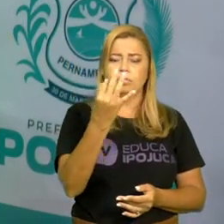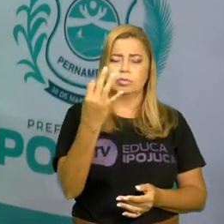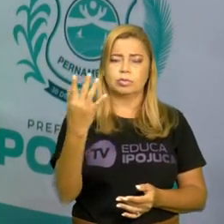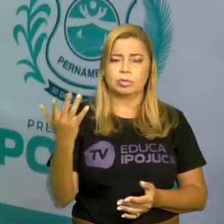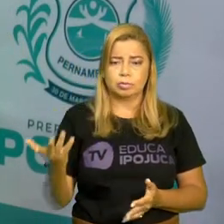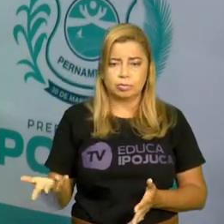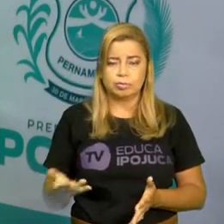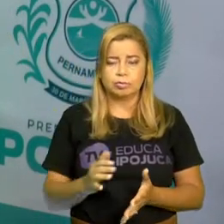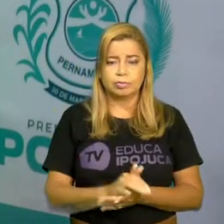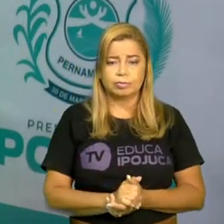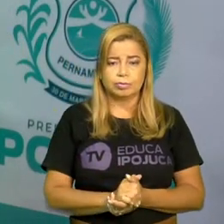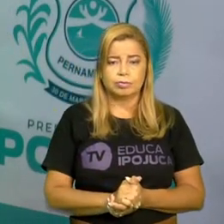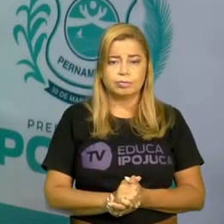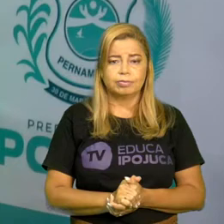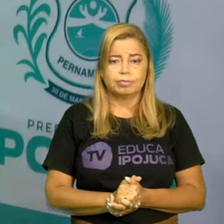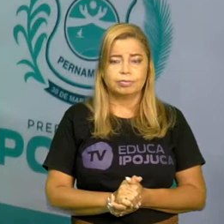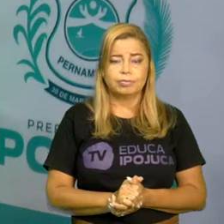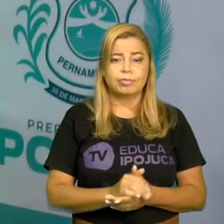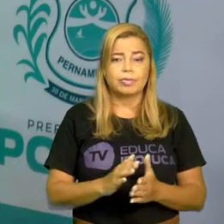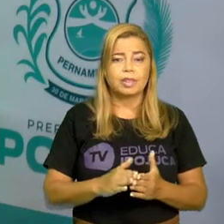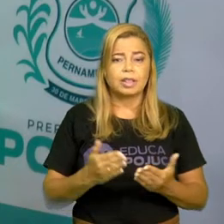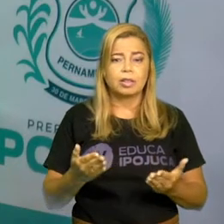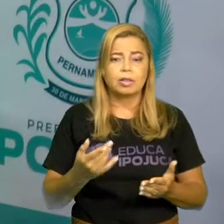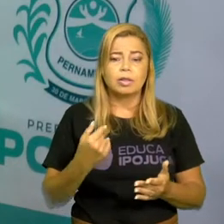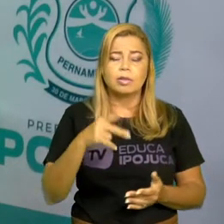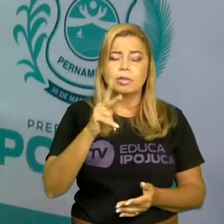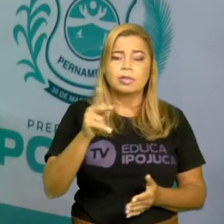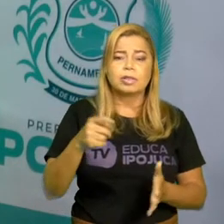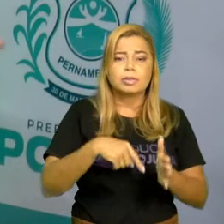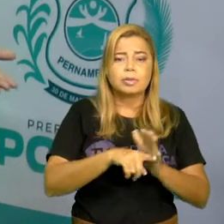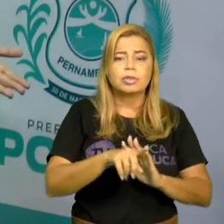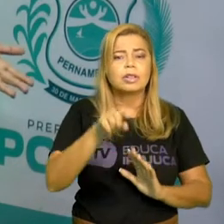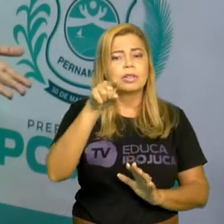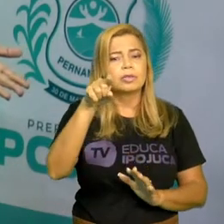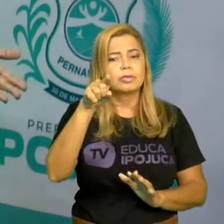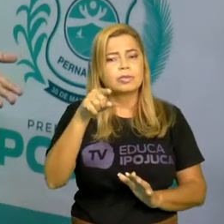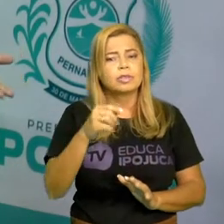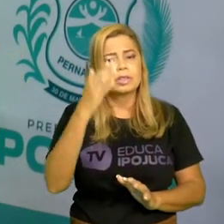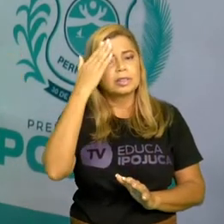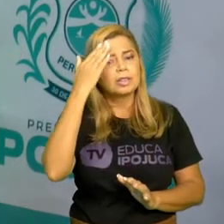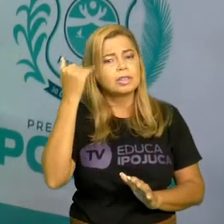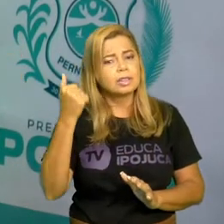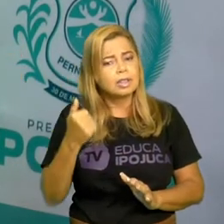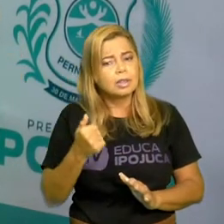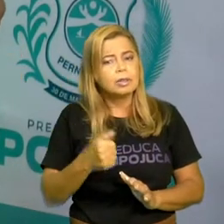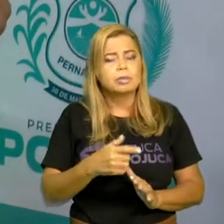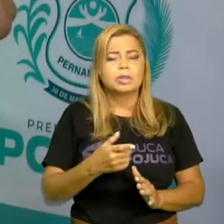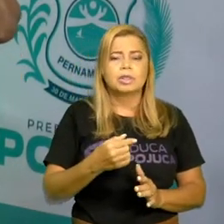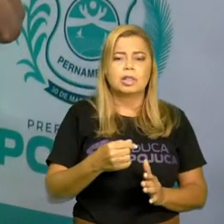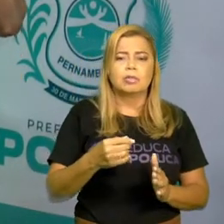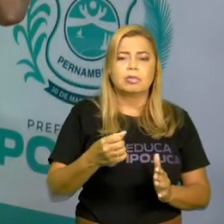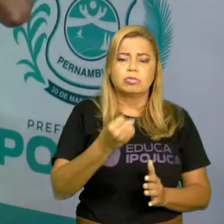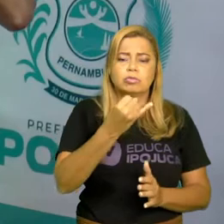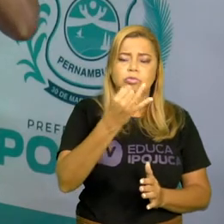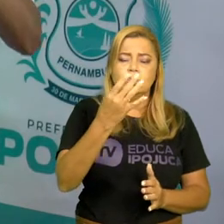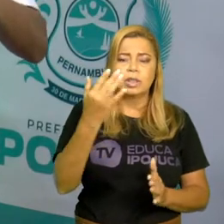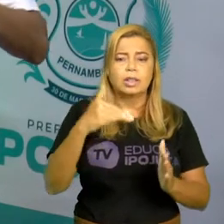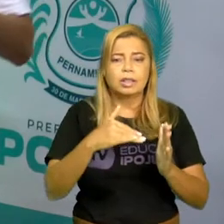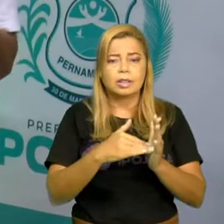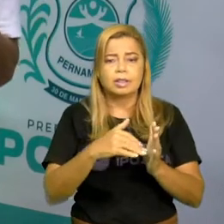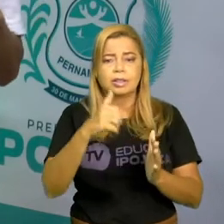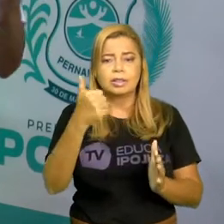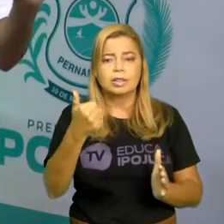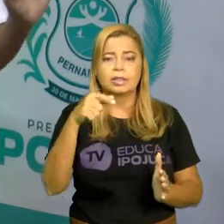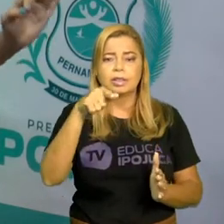vai entender, às vezes a professora diz, você conta até mil, conta até 10 mil, até quanto você sabe contar? Aí, se você sabe contar